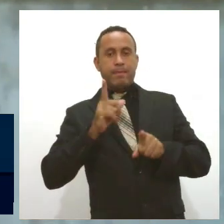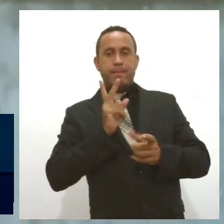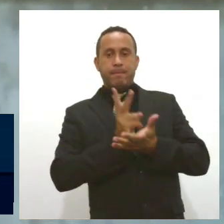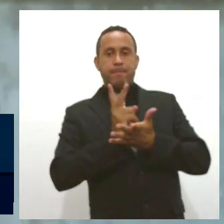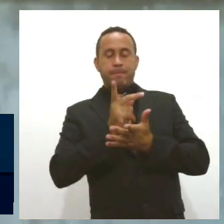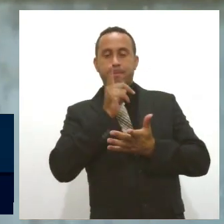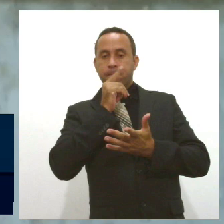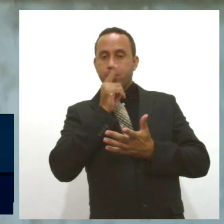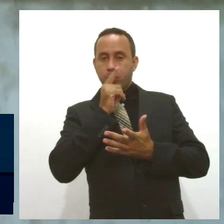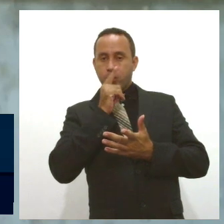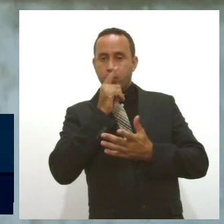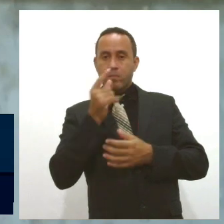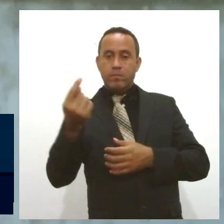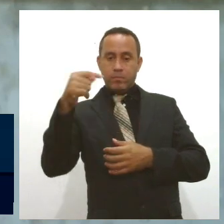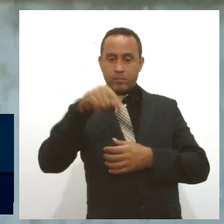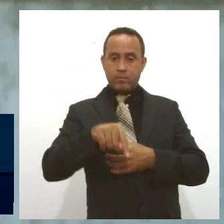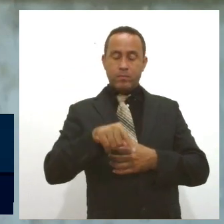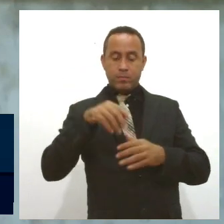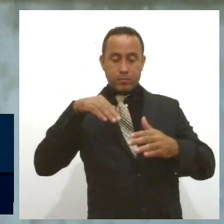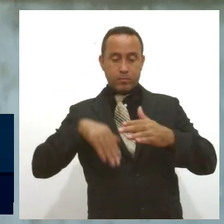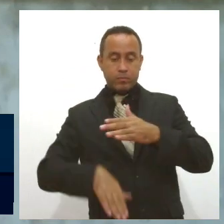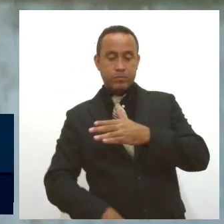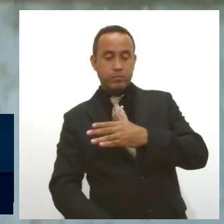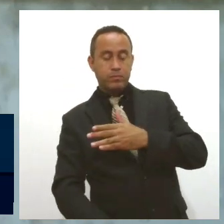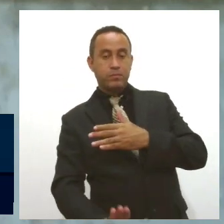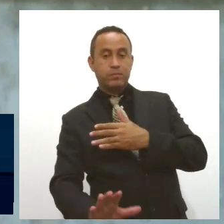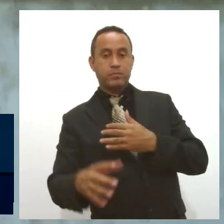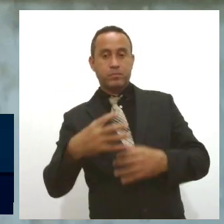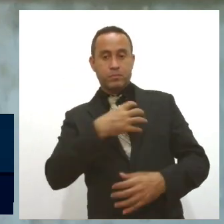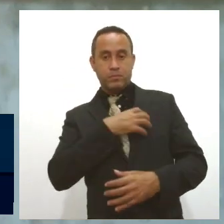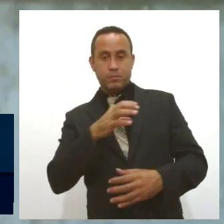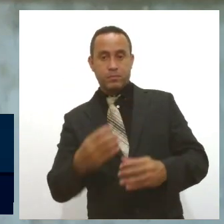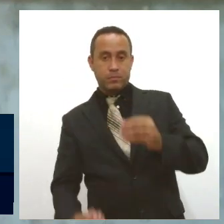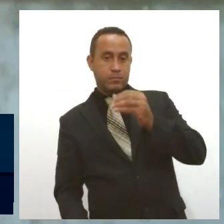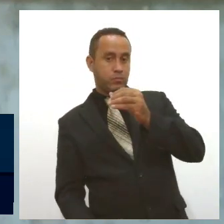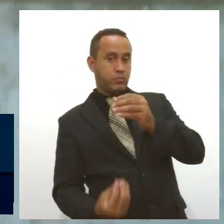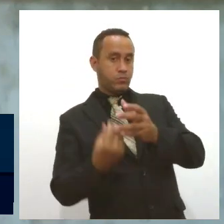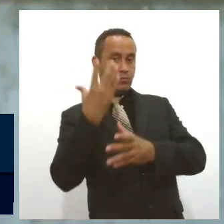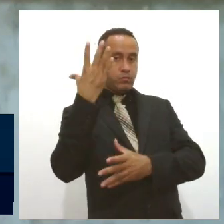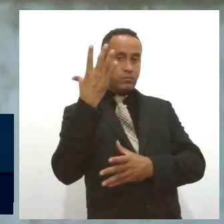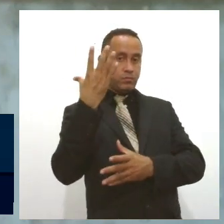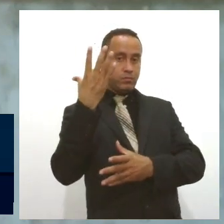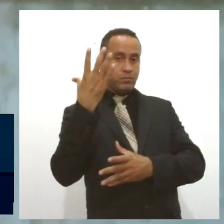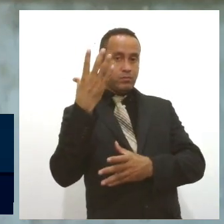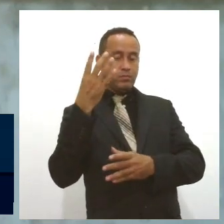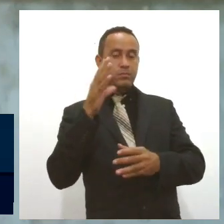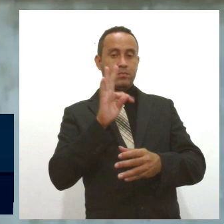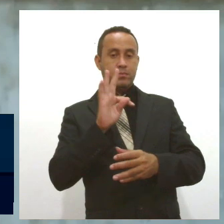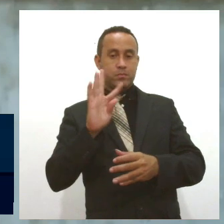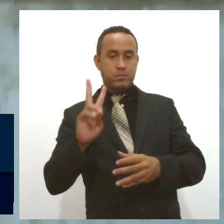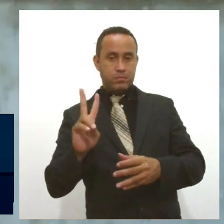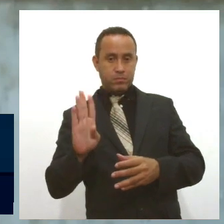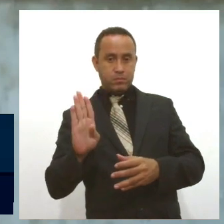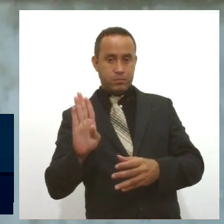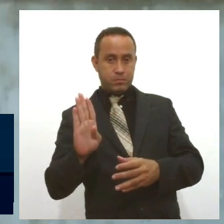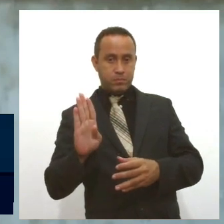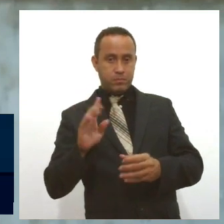irrigação e trazendo água subterrânea lá do estado da Bahia. Mas, fora disso, a gente